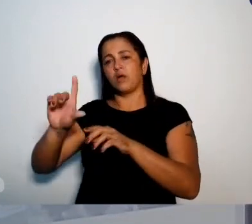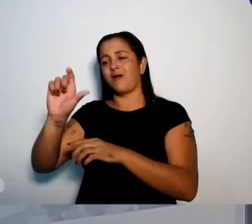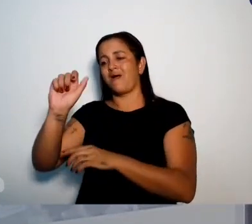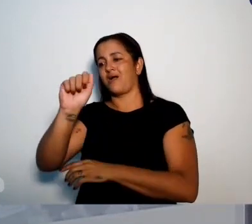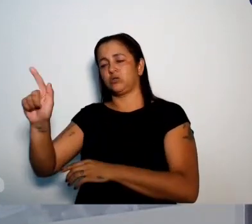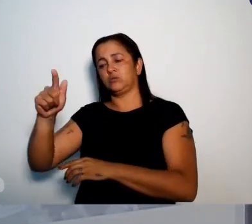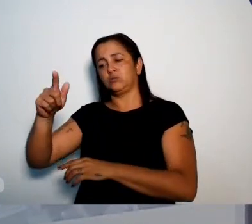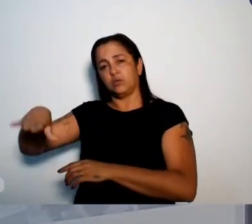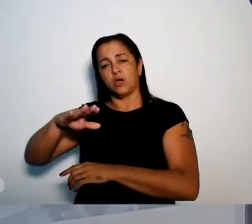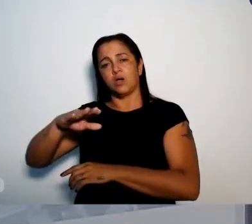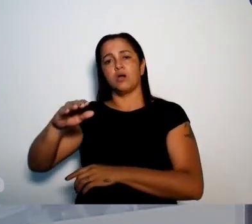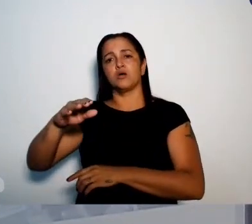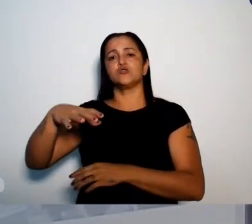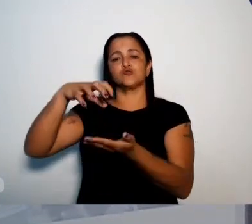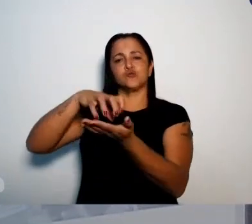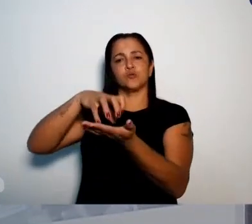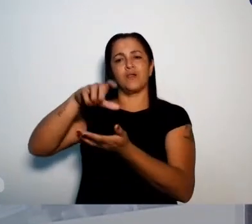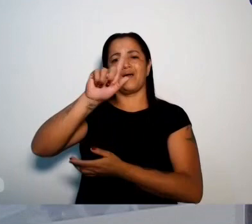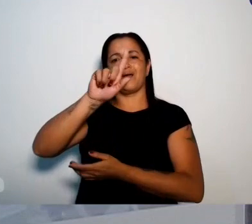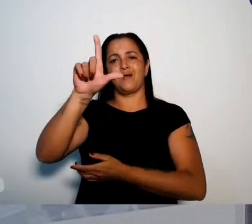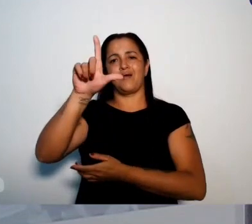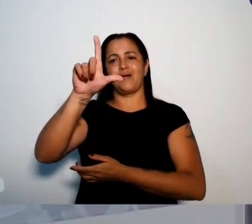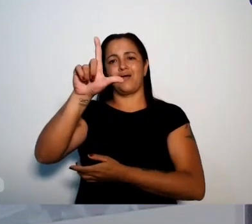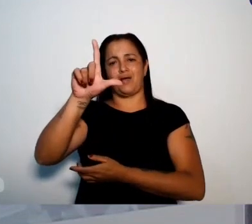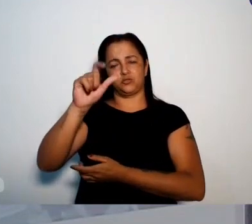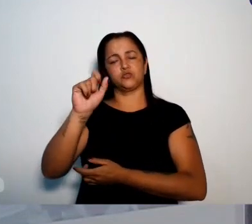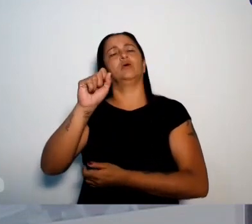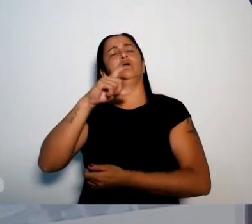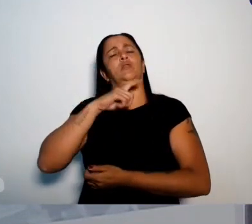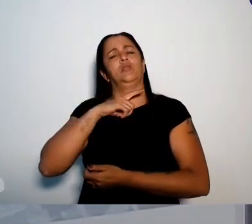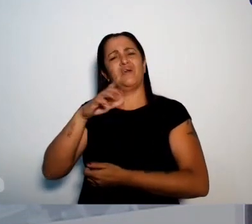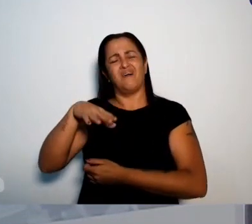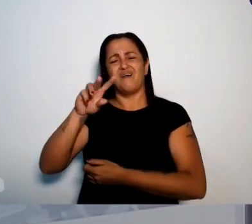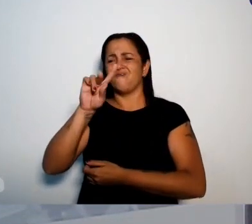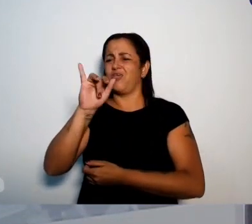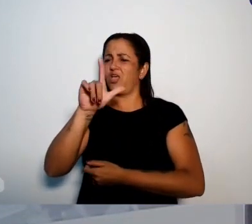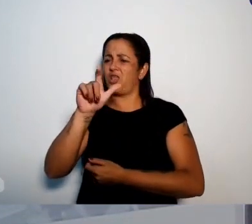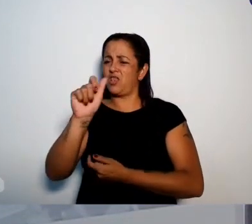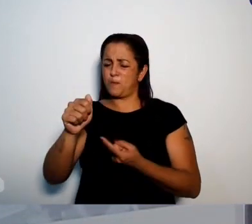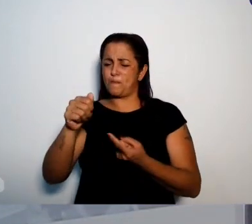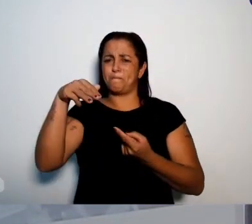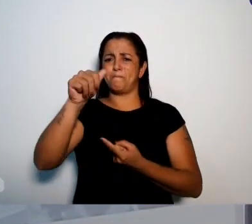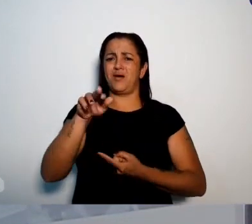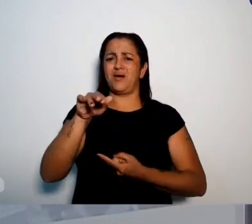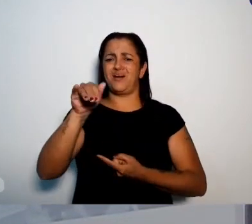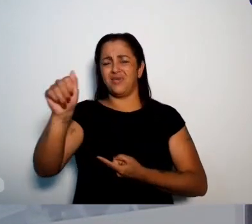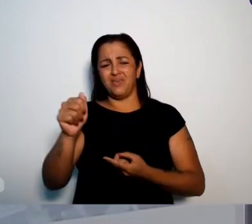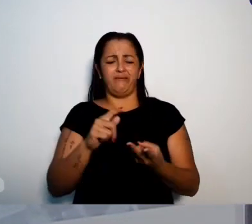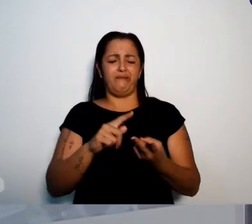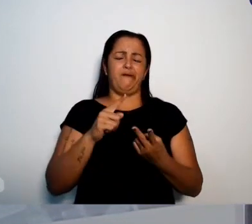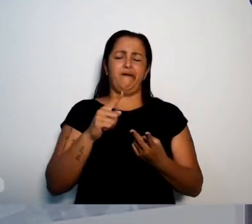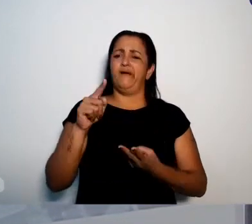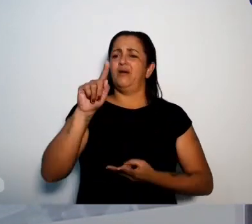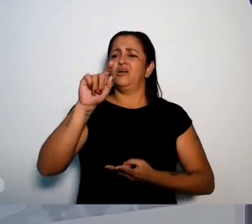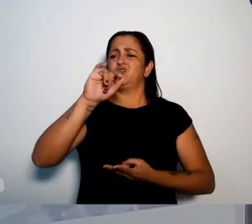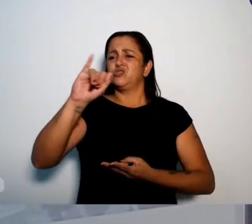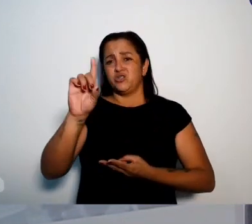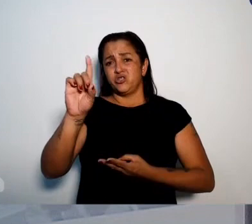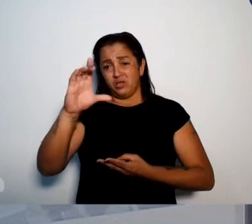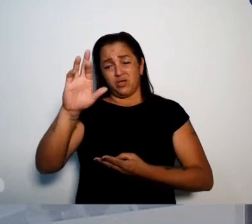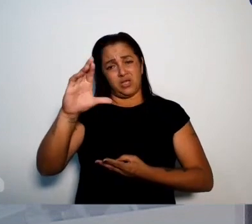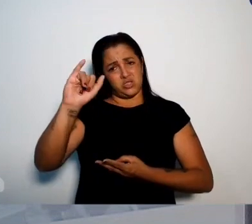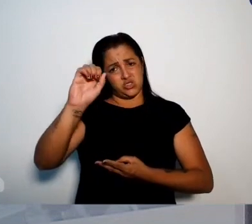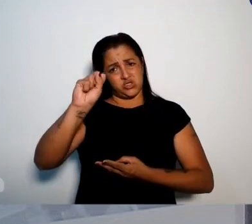cidade. É a região ali da Vila Maria, Jardim Cristina, Parque Residencial Serra Negra, Arlindo Duran,